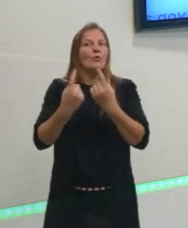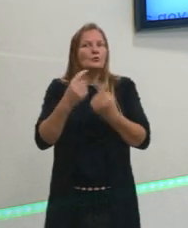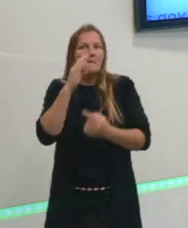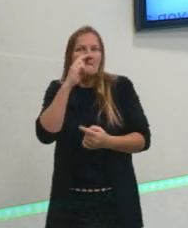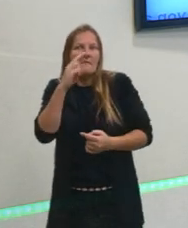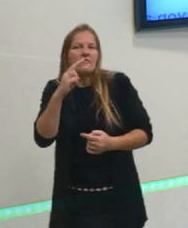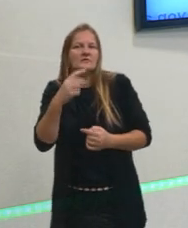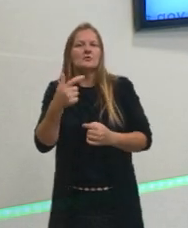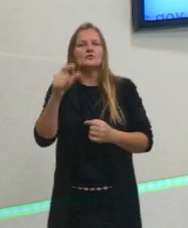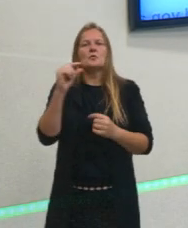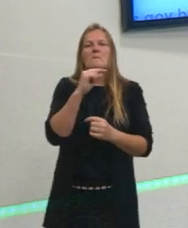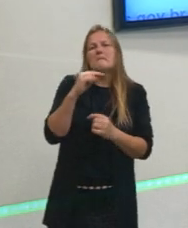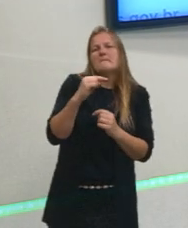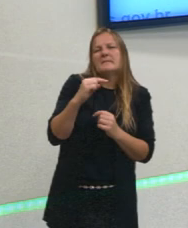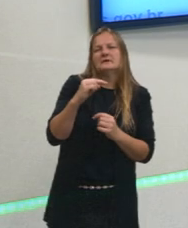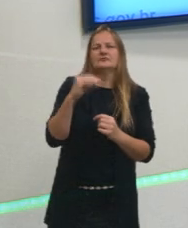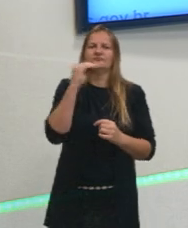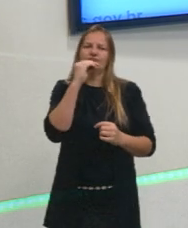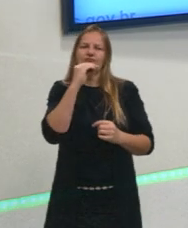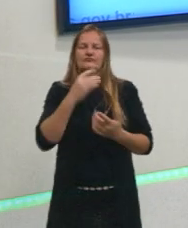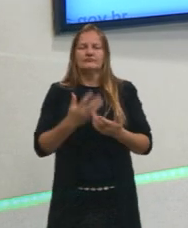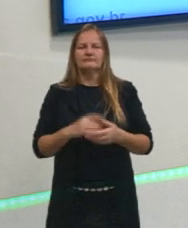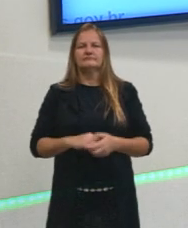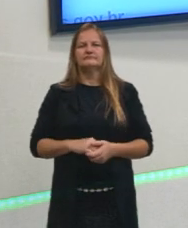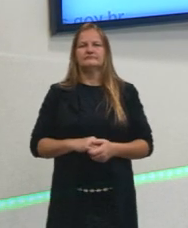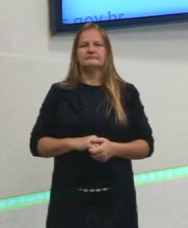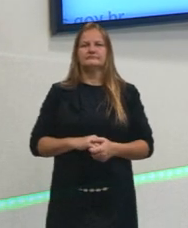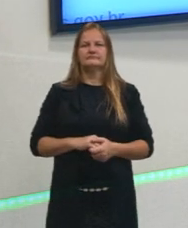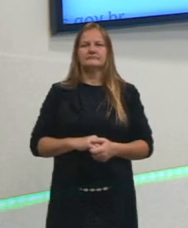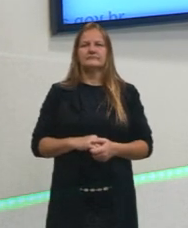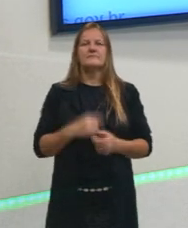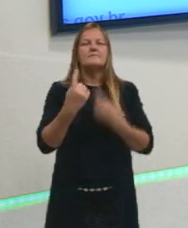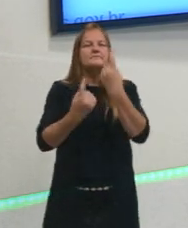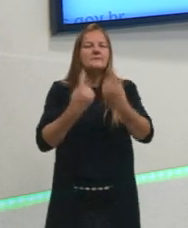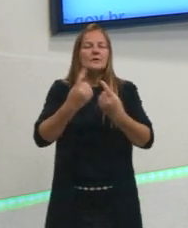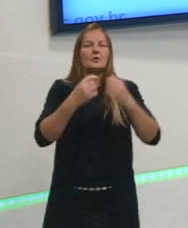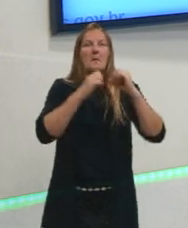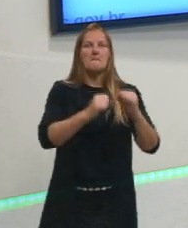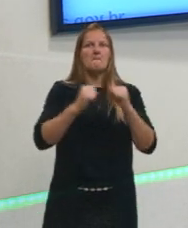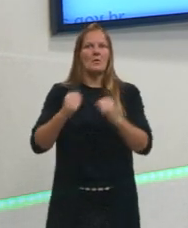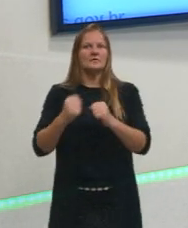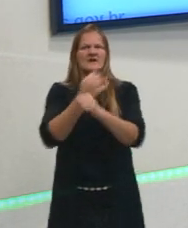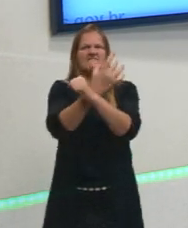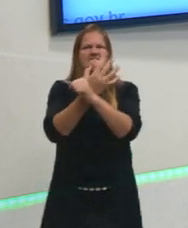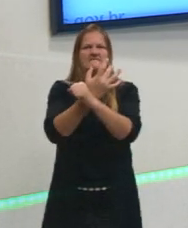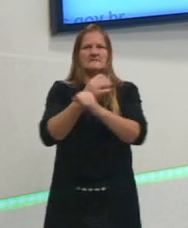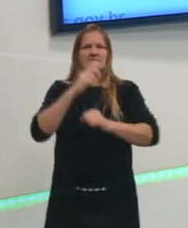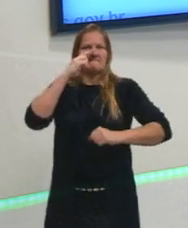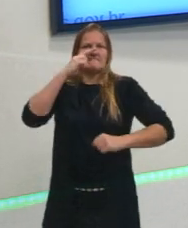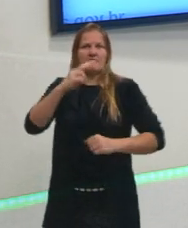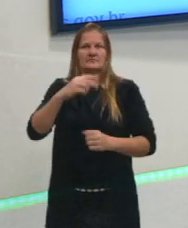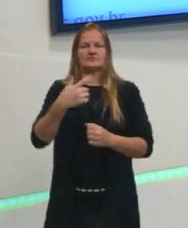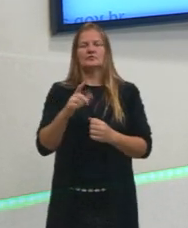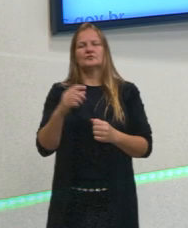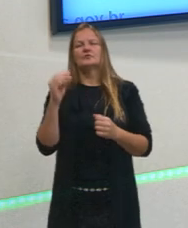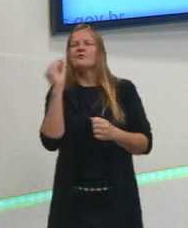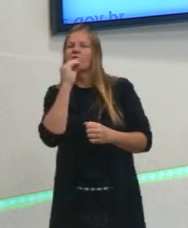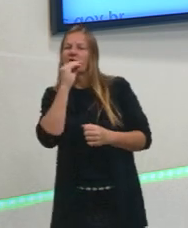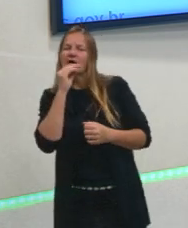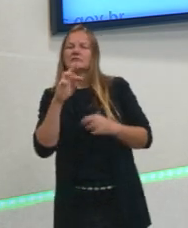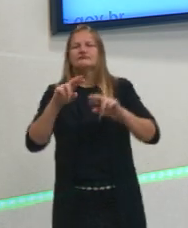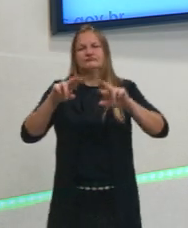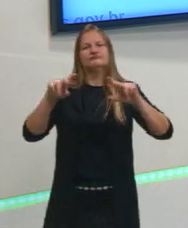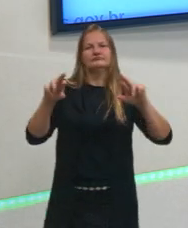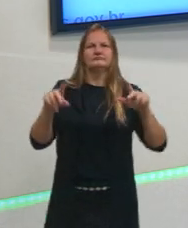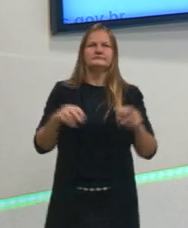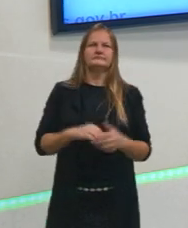outros com menos força nas mesmas trabalhar na mesma concentração Alguns vão ter um poder de acidente ficar maior do que outros astros tá